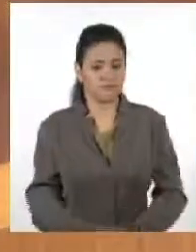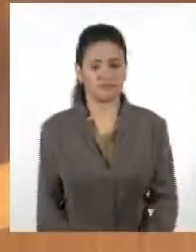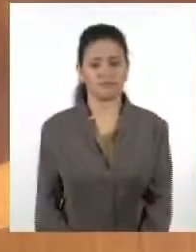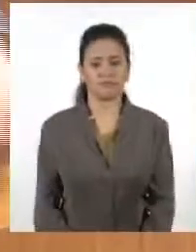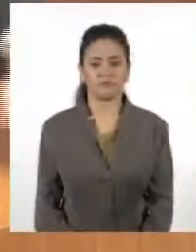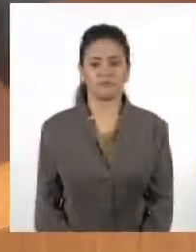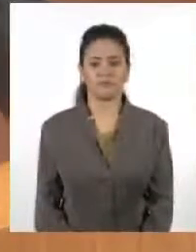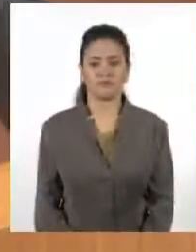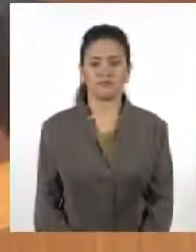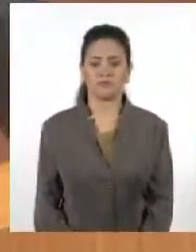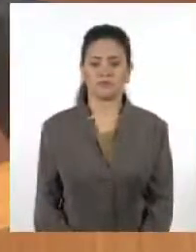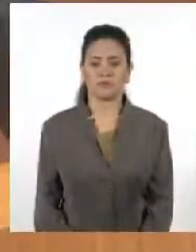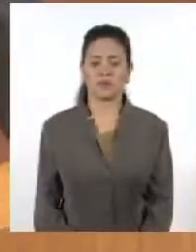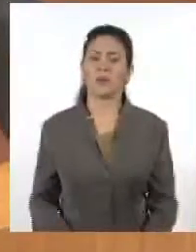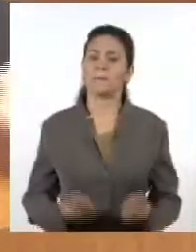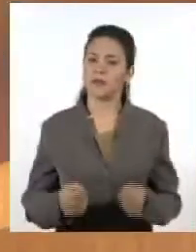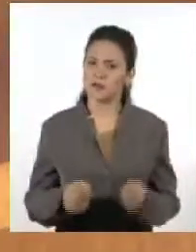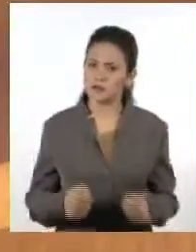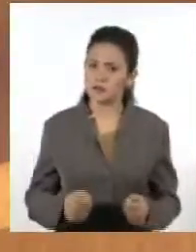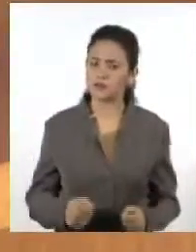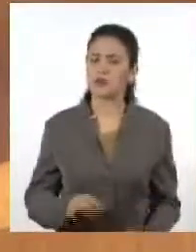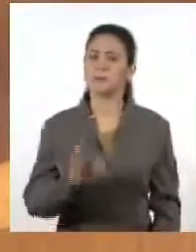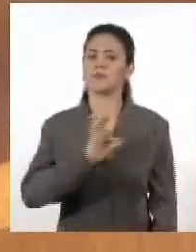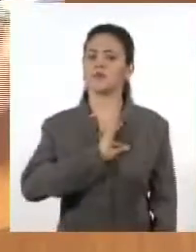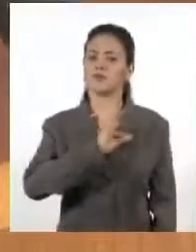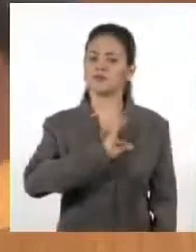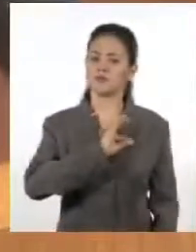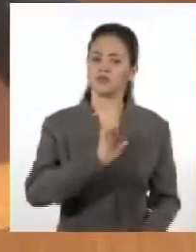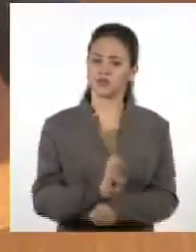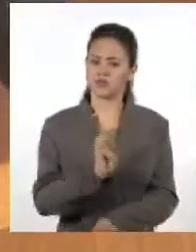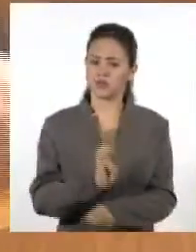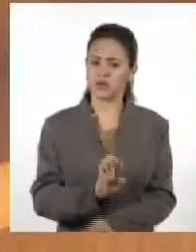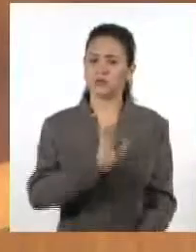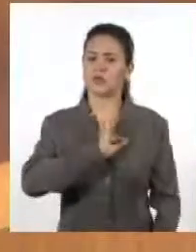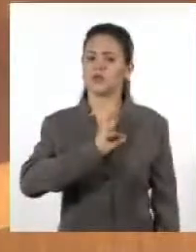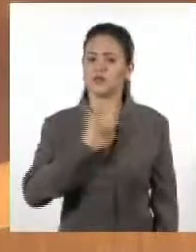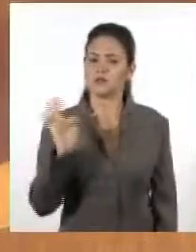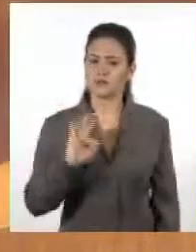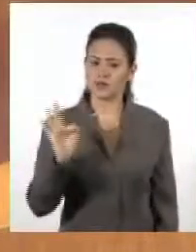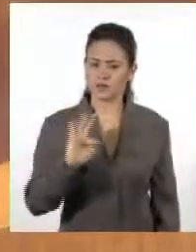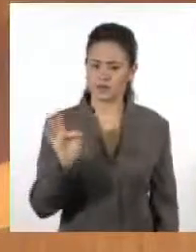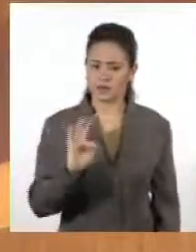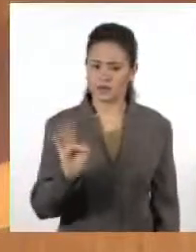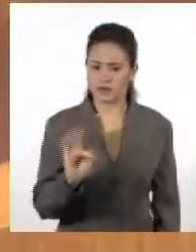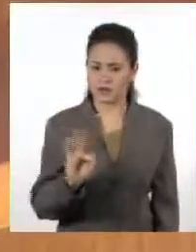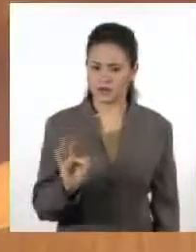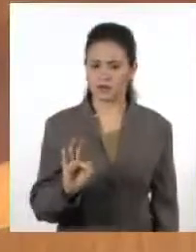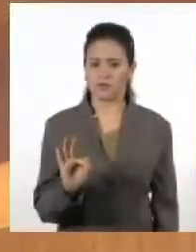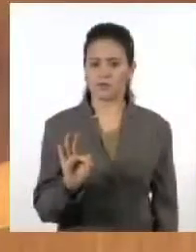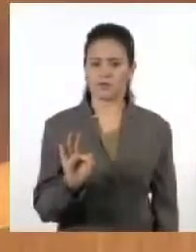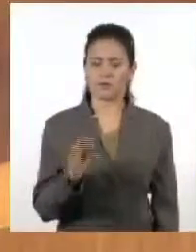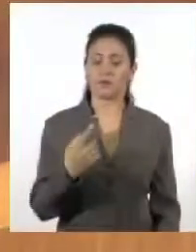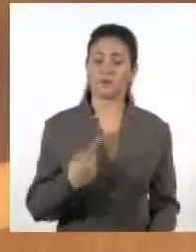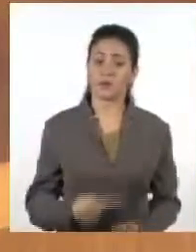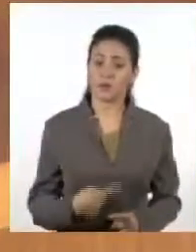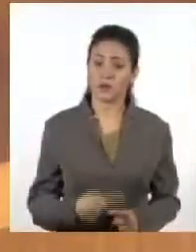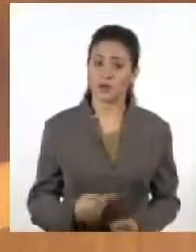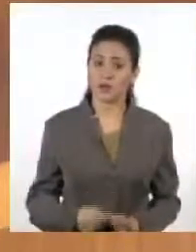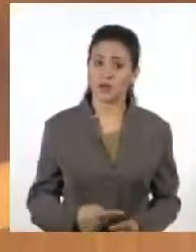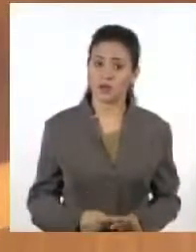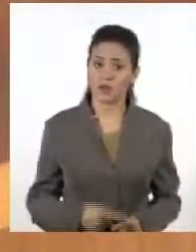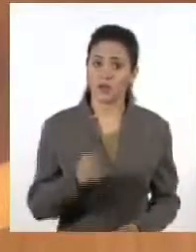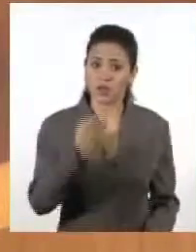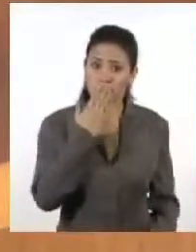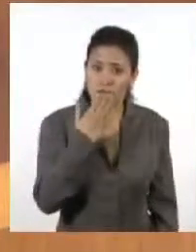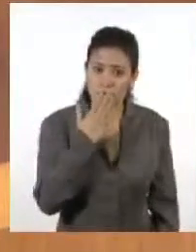a polícia estadual mas também à polícia federal porque caso o indígena é de autoridade da